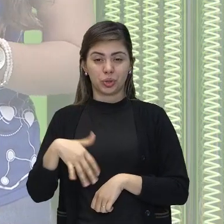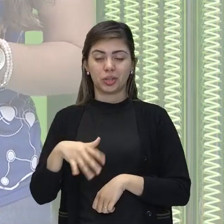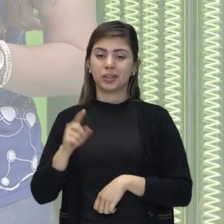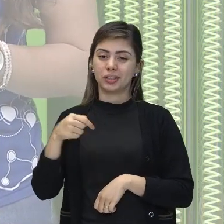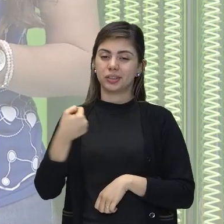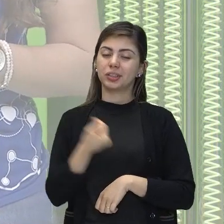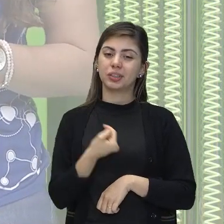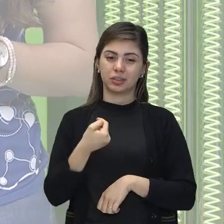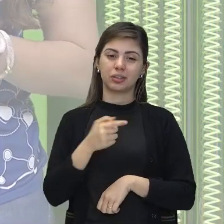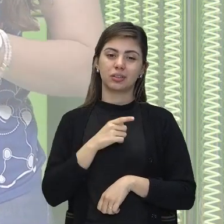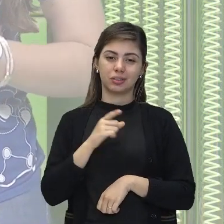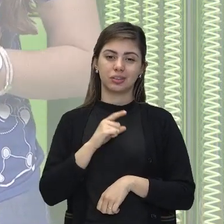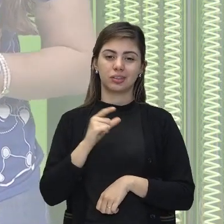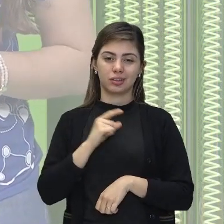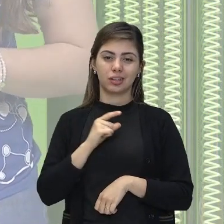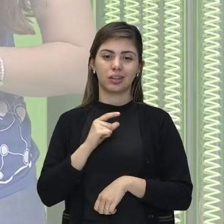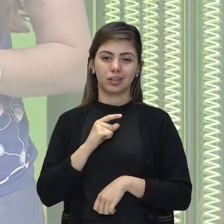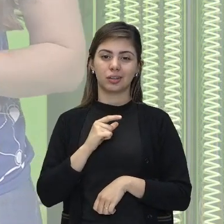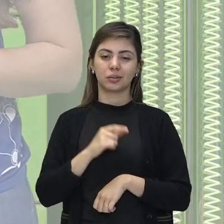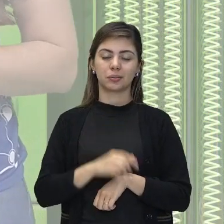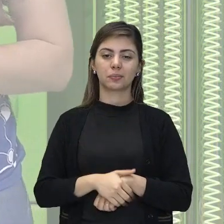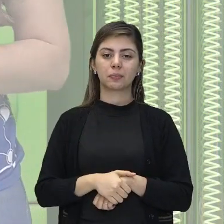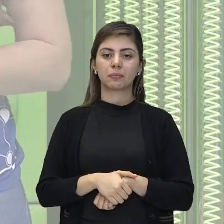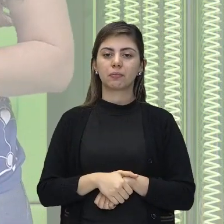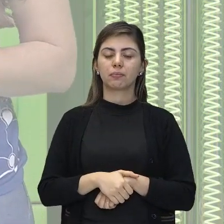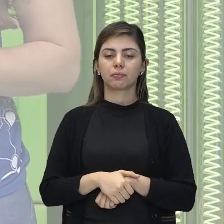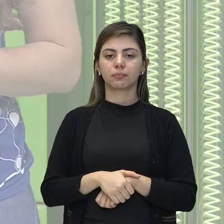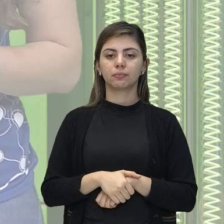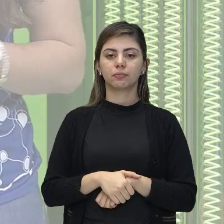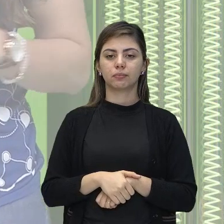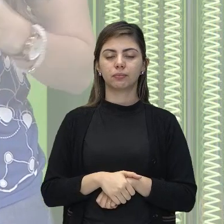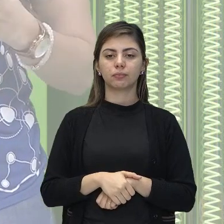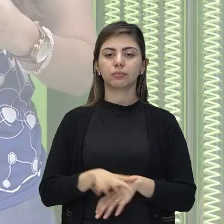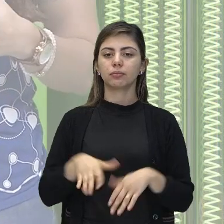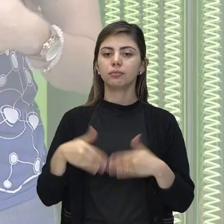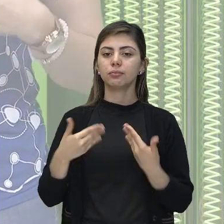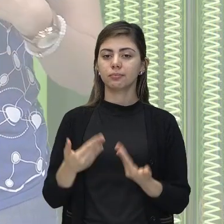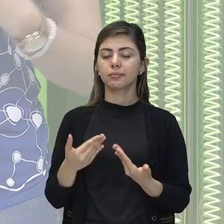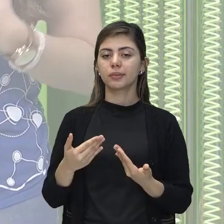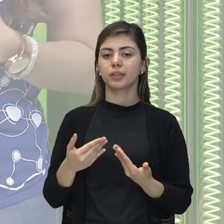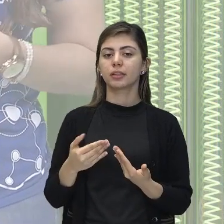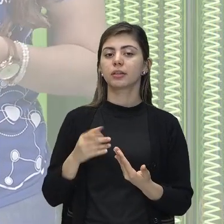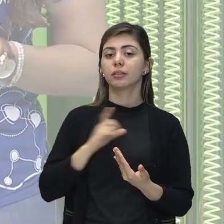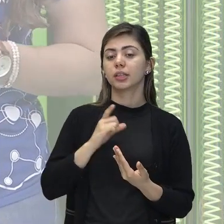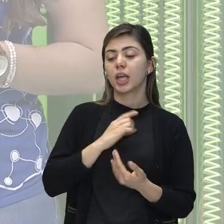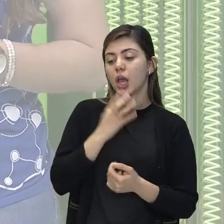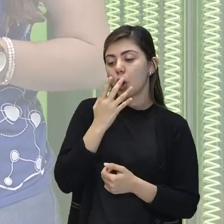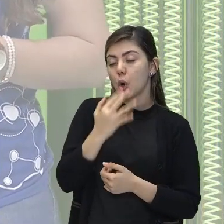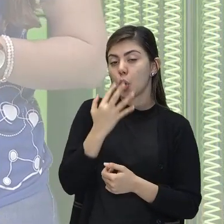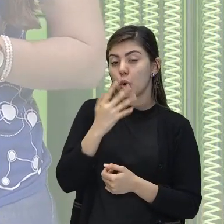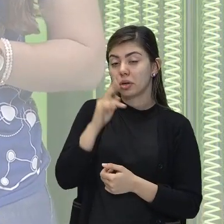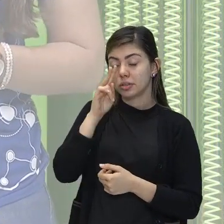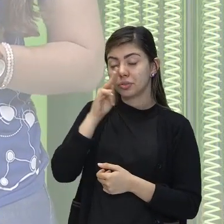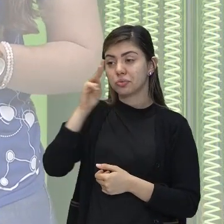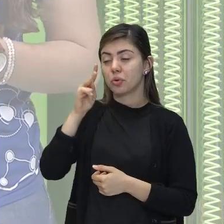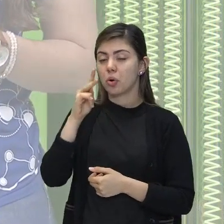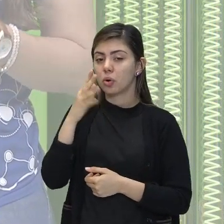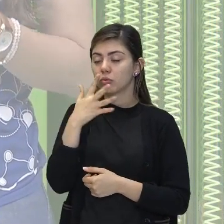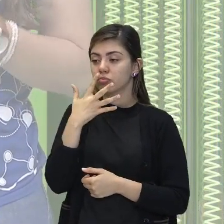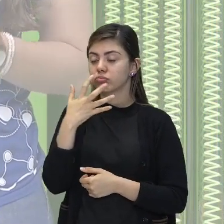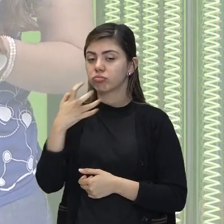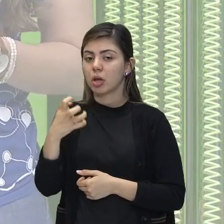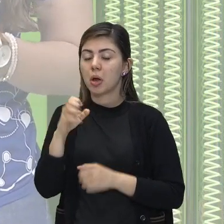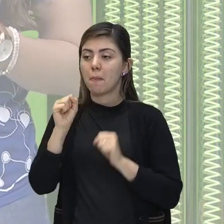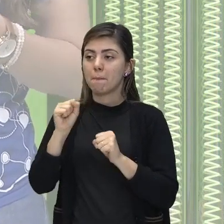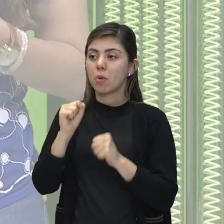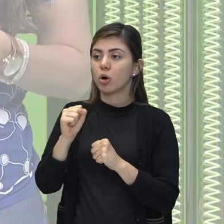comum nesse tipo de caravela portuguesa. E ela tem cores exuberantes, pode ser rosa, pode